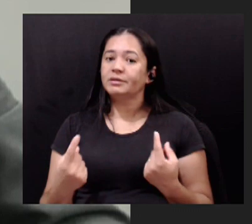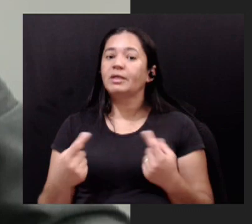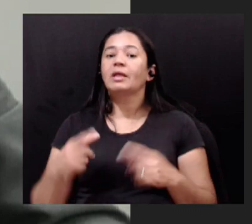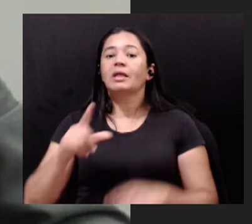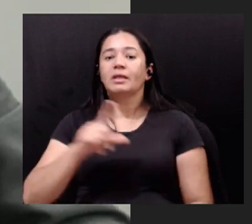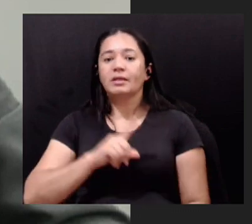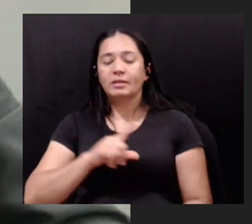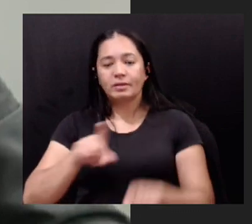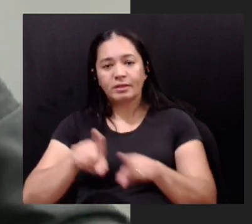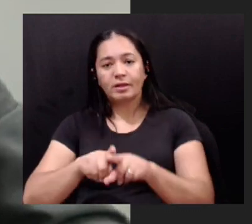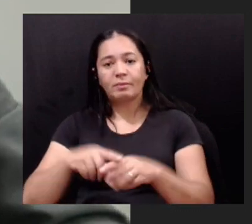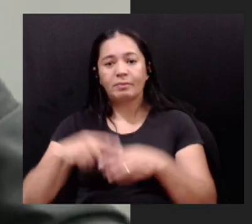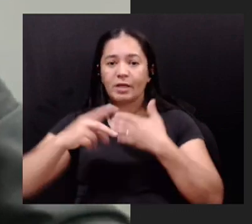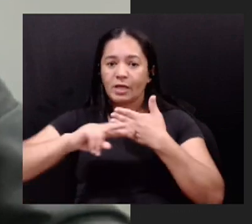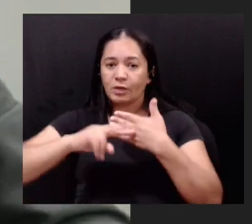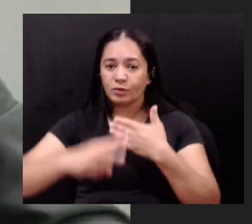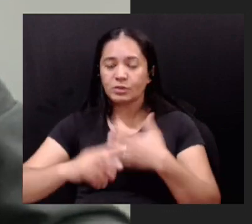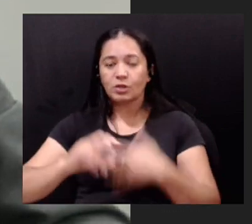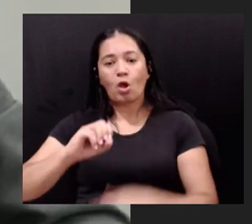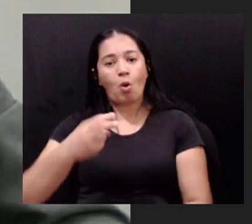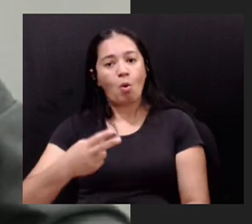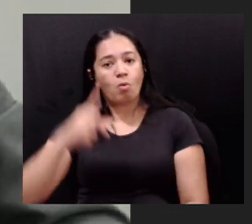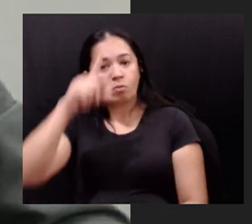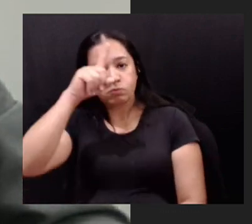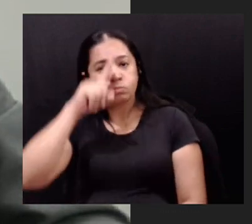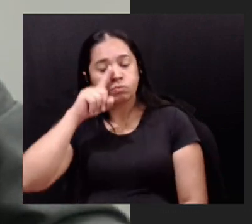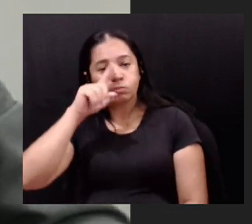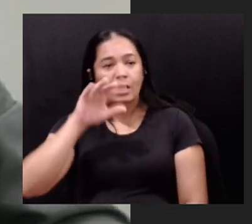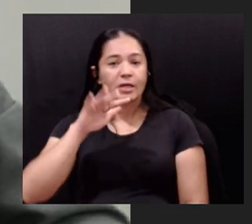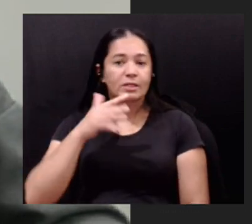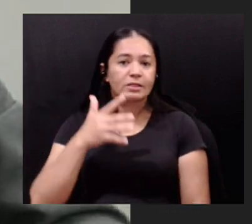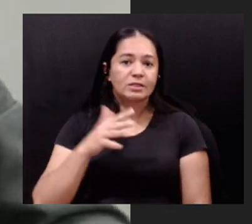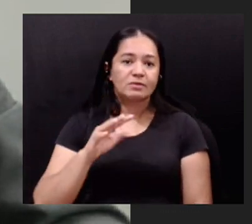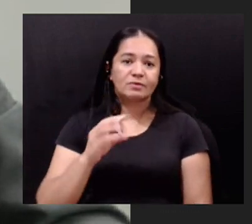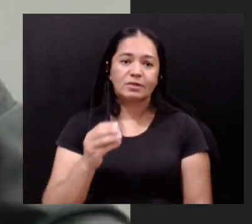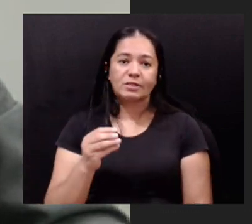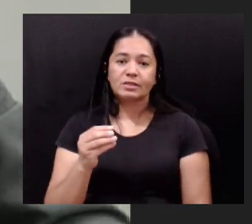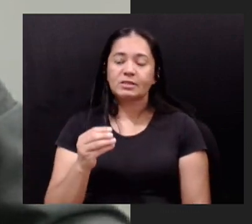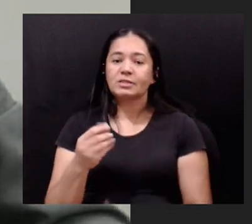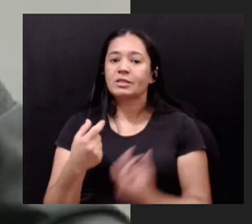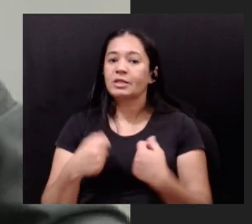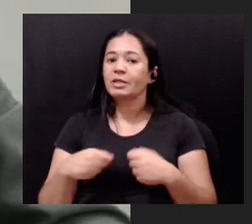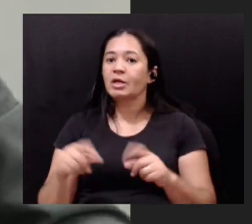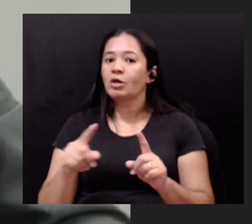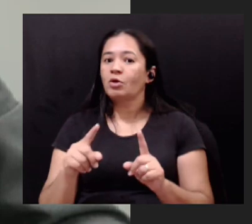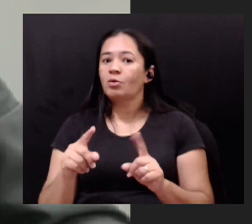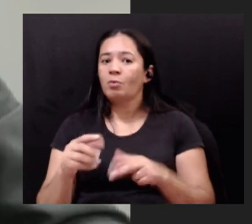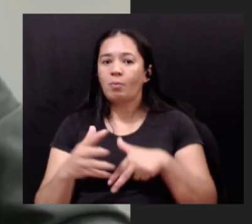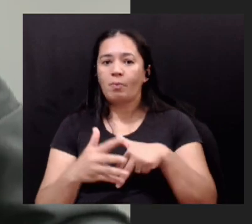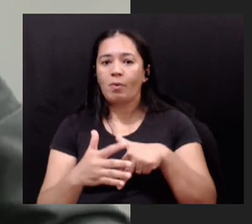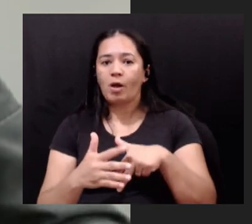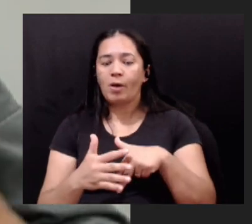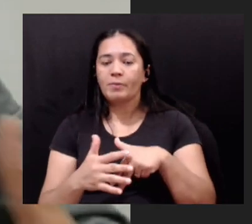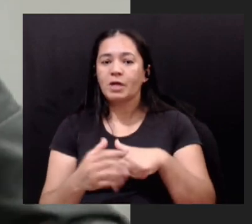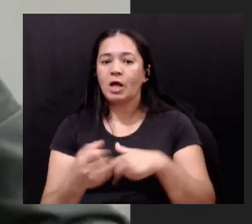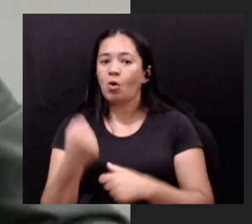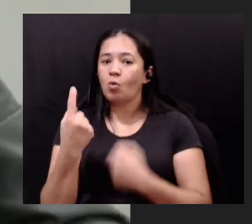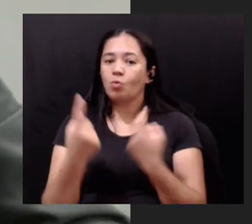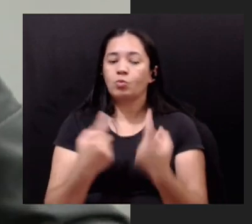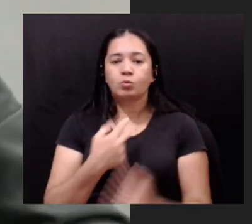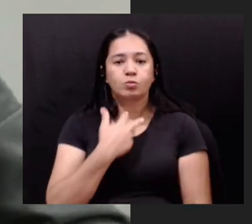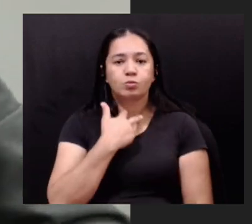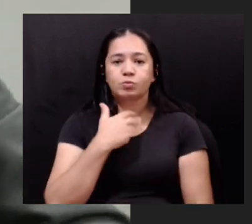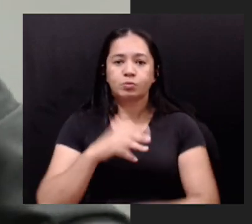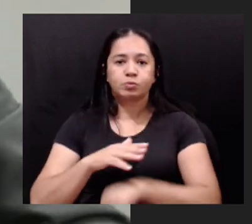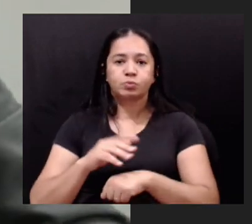né? E também, às vezes, não indicado para alguns pacientes. Então, pacientes que têm um